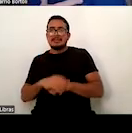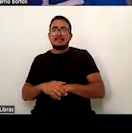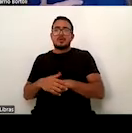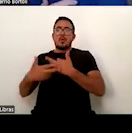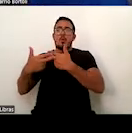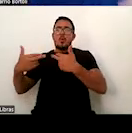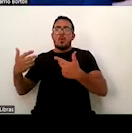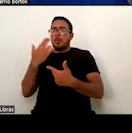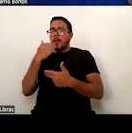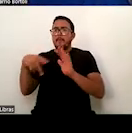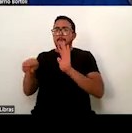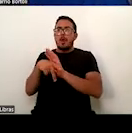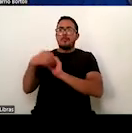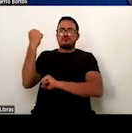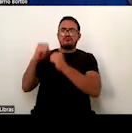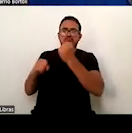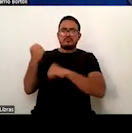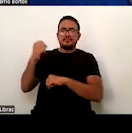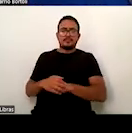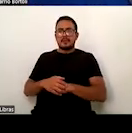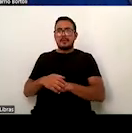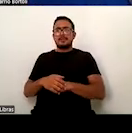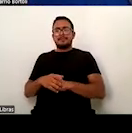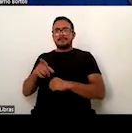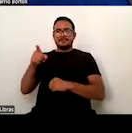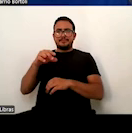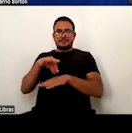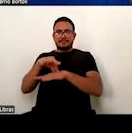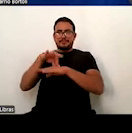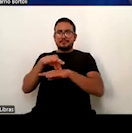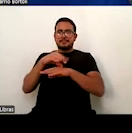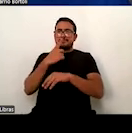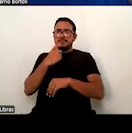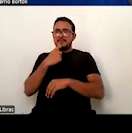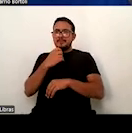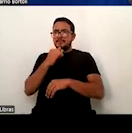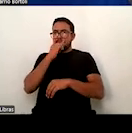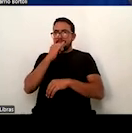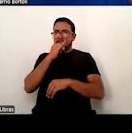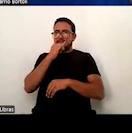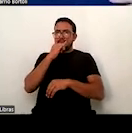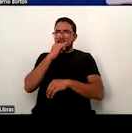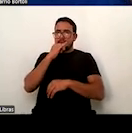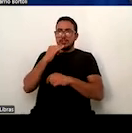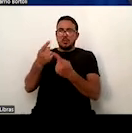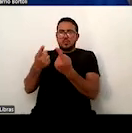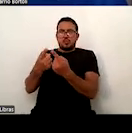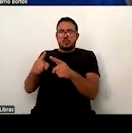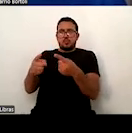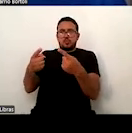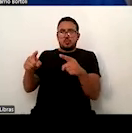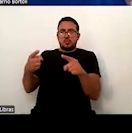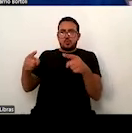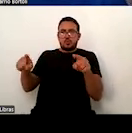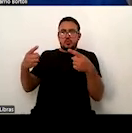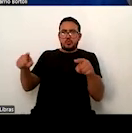carne vermelha que quando essa carne ela é assada em altas temperaturas e principalmente quando expostas